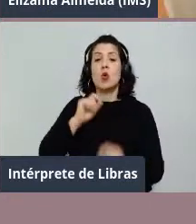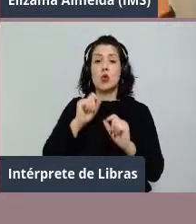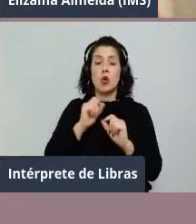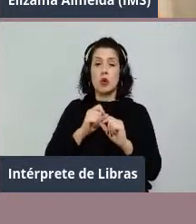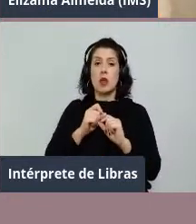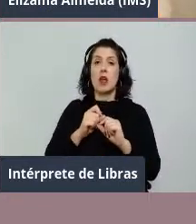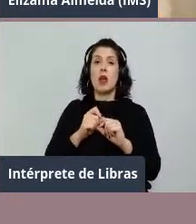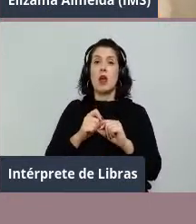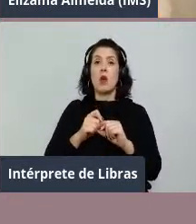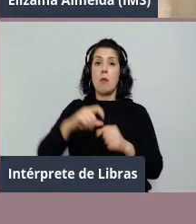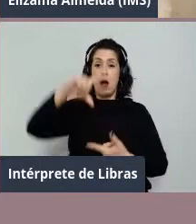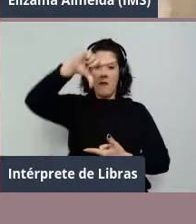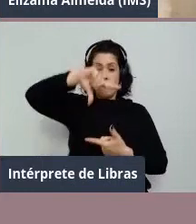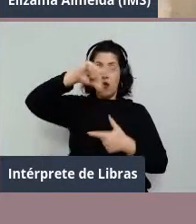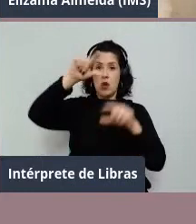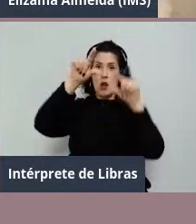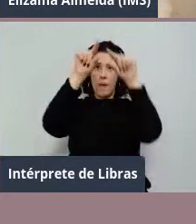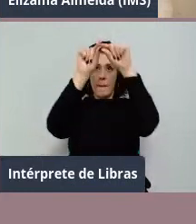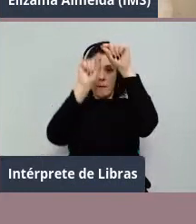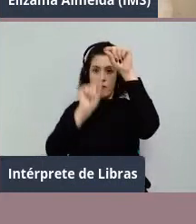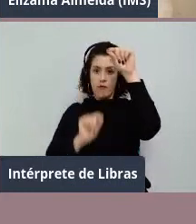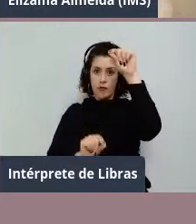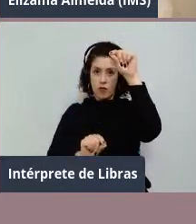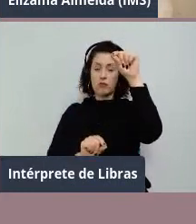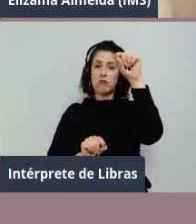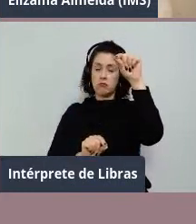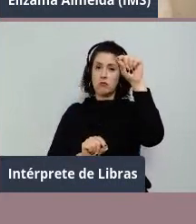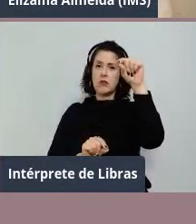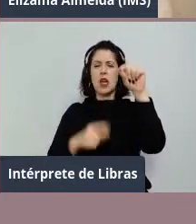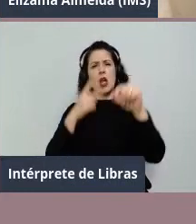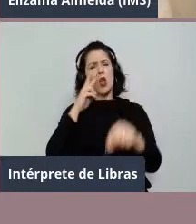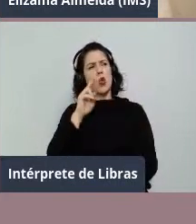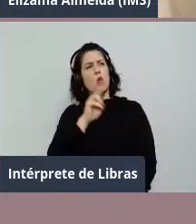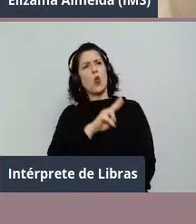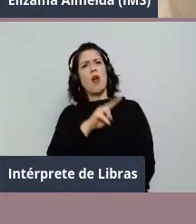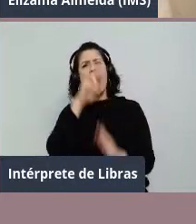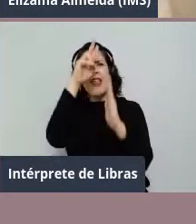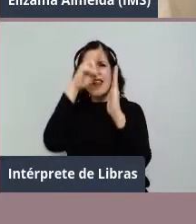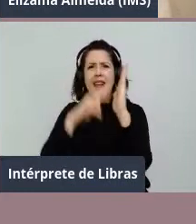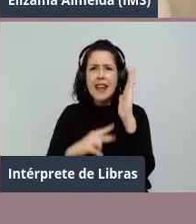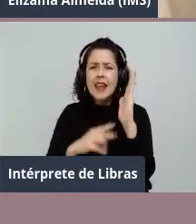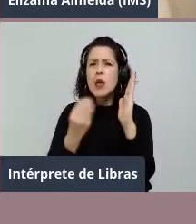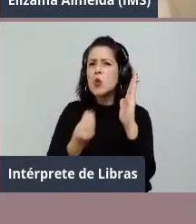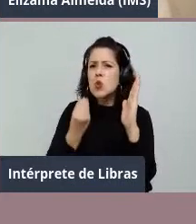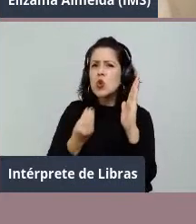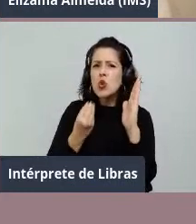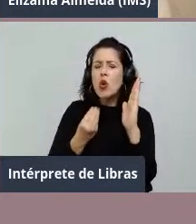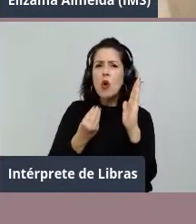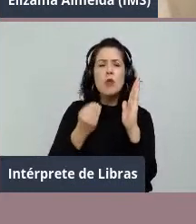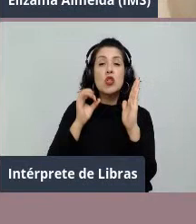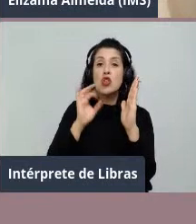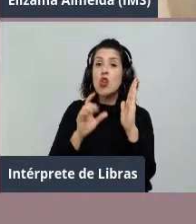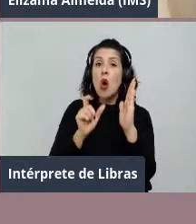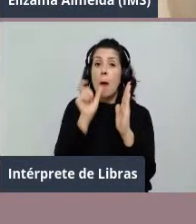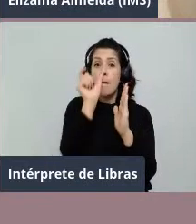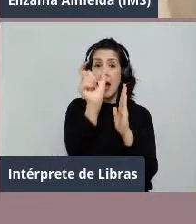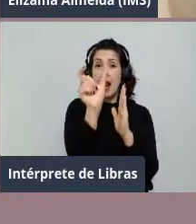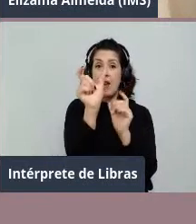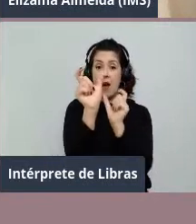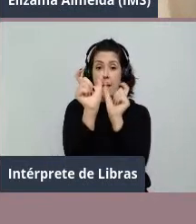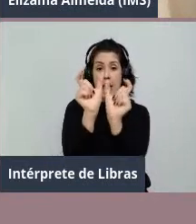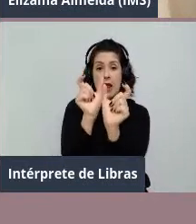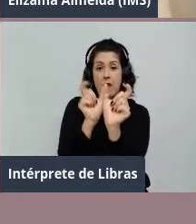na horizontal, mas na vertical, em que a gente só consegue ler a palavra final ou as palavras